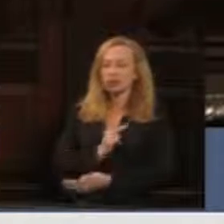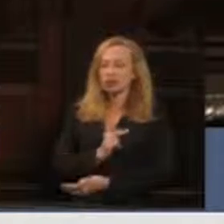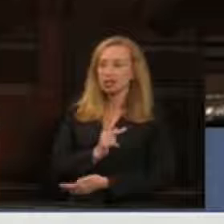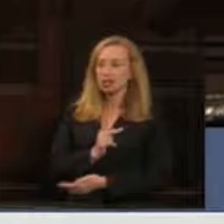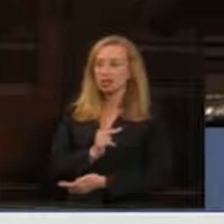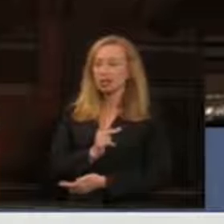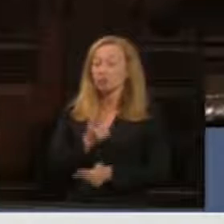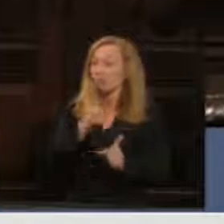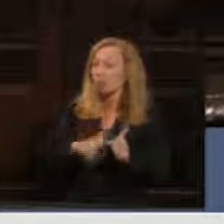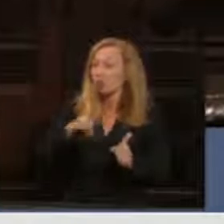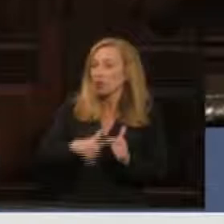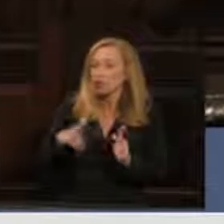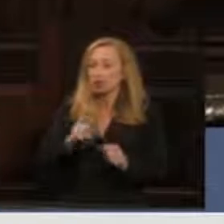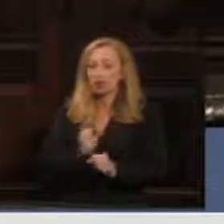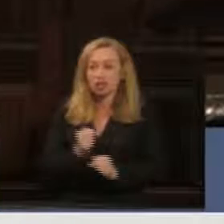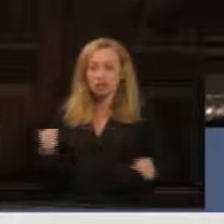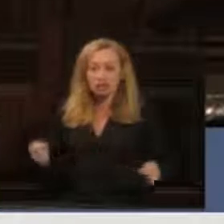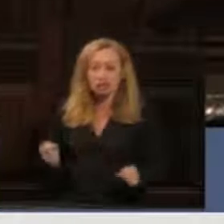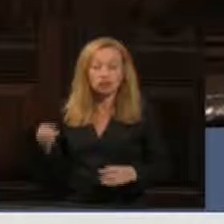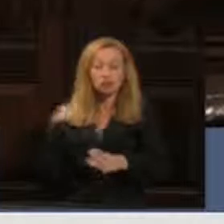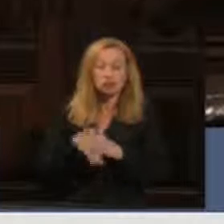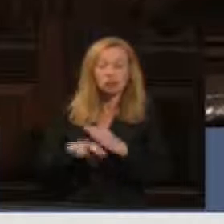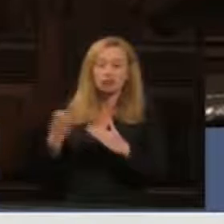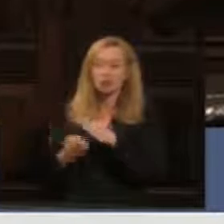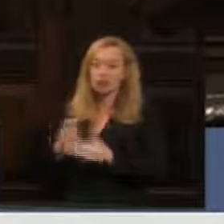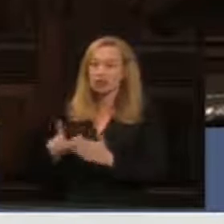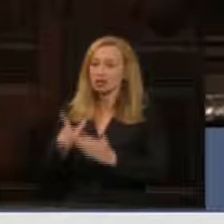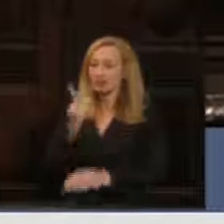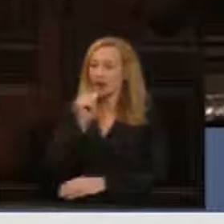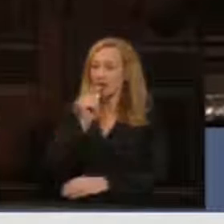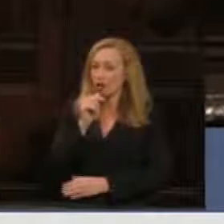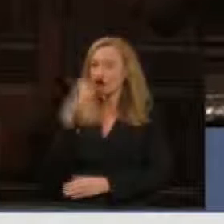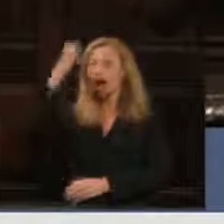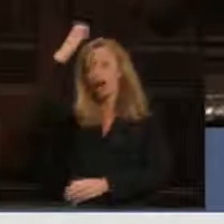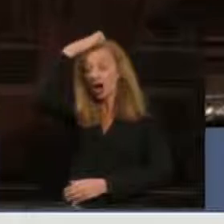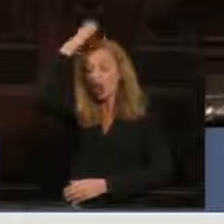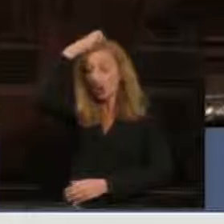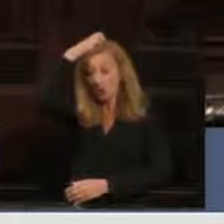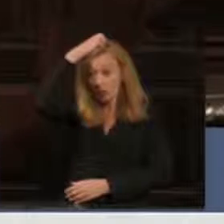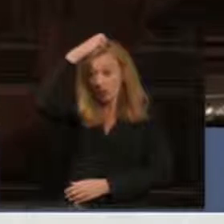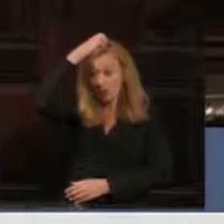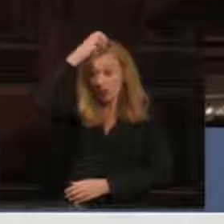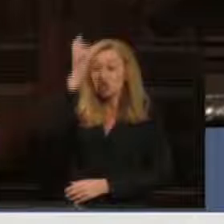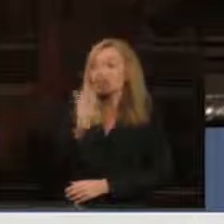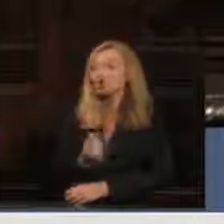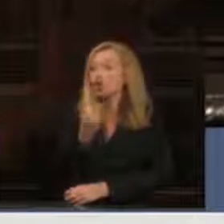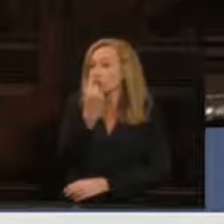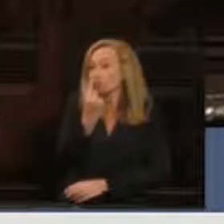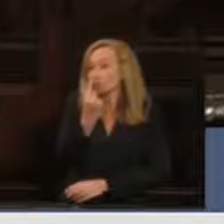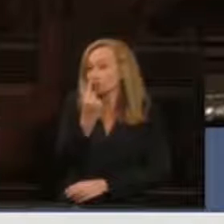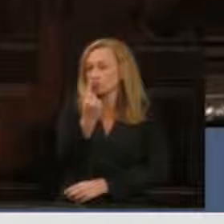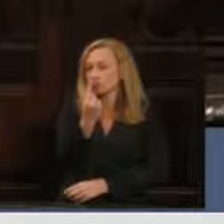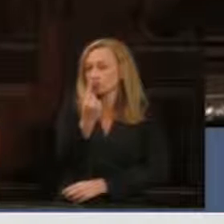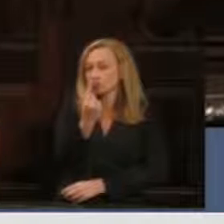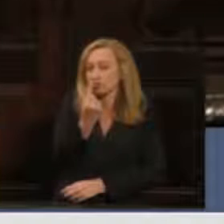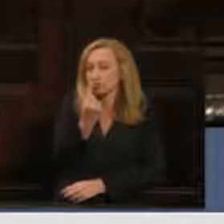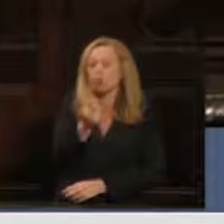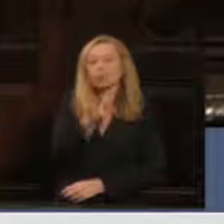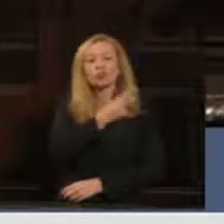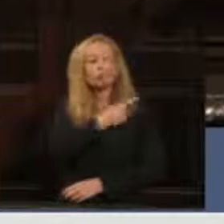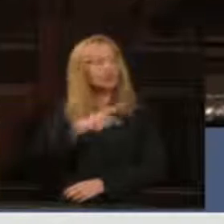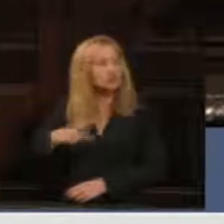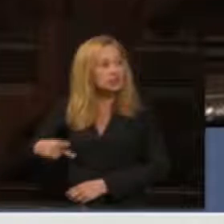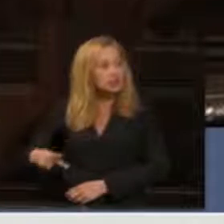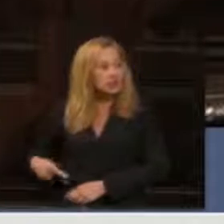na SEDAI, o culpado é um só, o